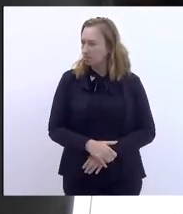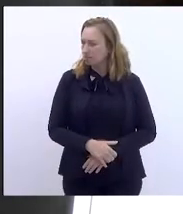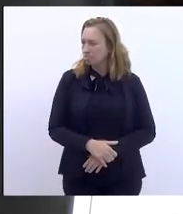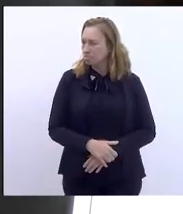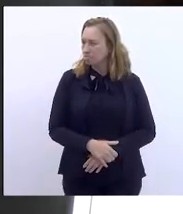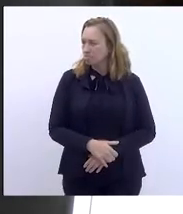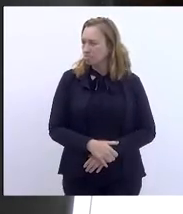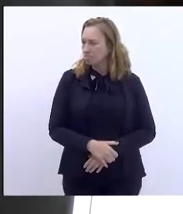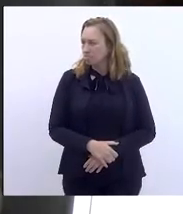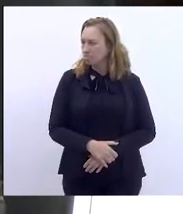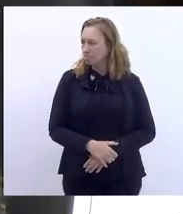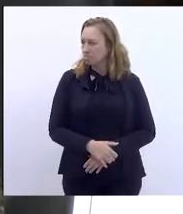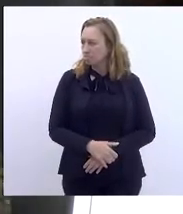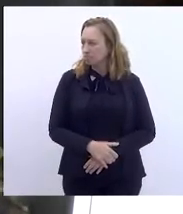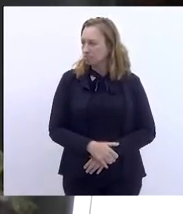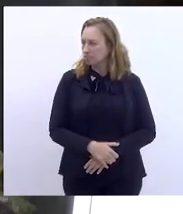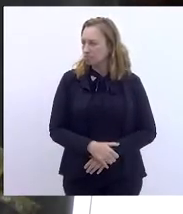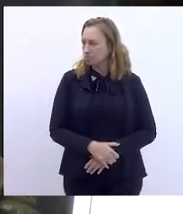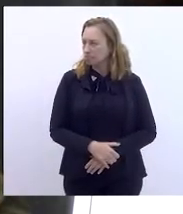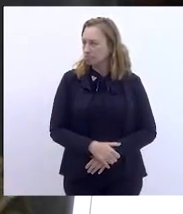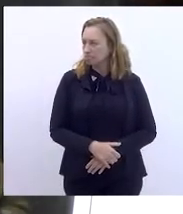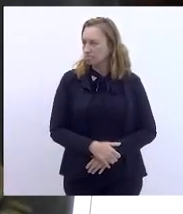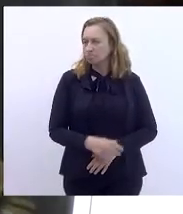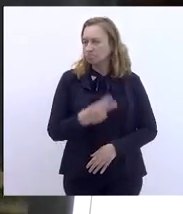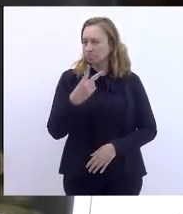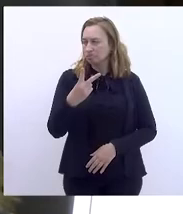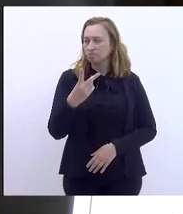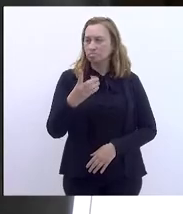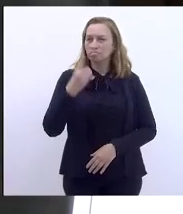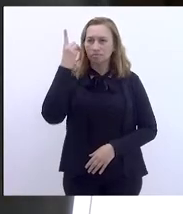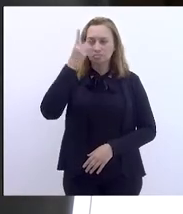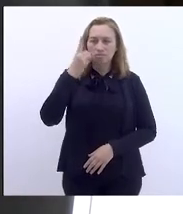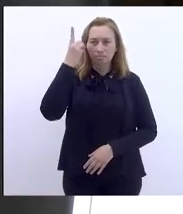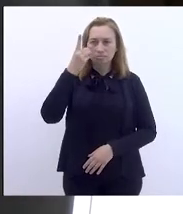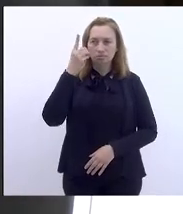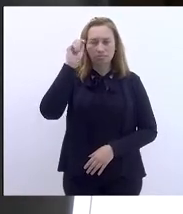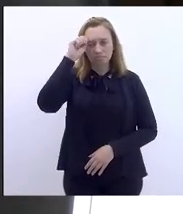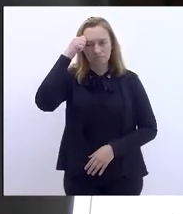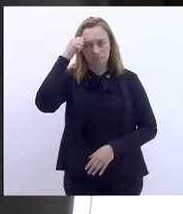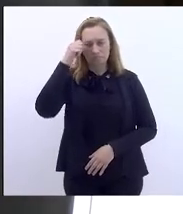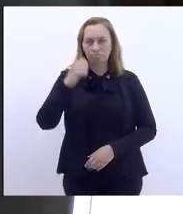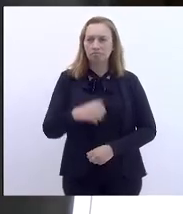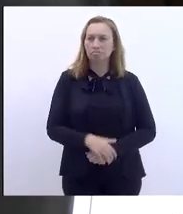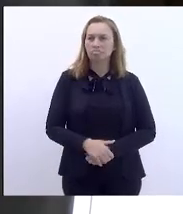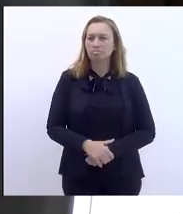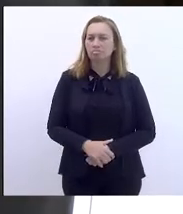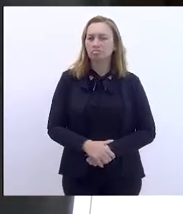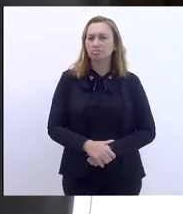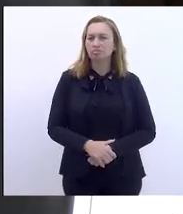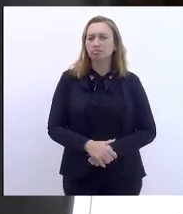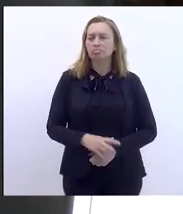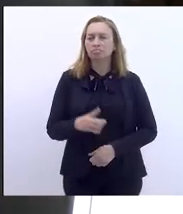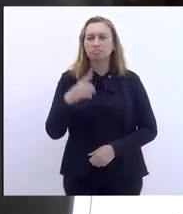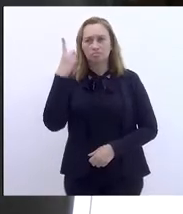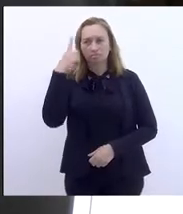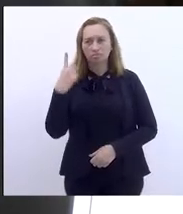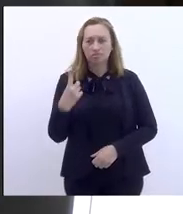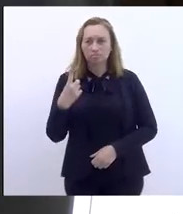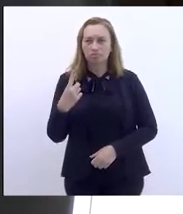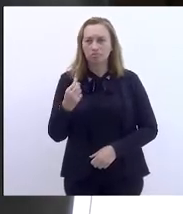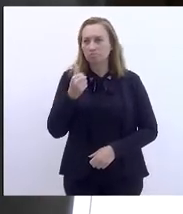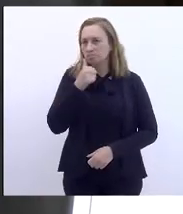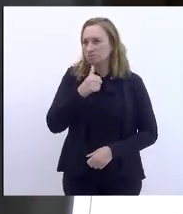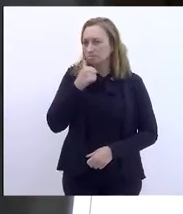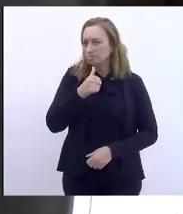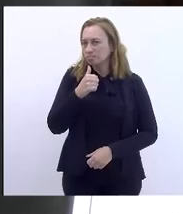na presença aqui das duas deputadas negras Mônica Francisco Minha xará Dani Monteiro essa